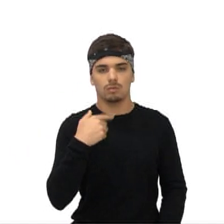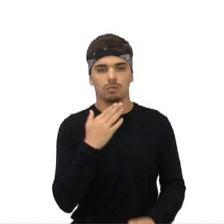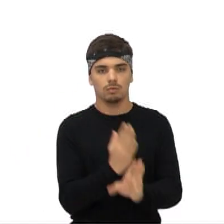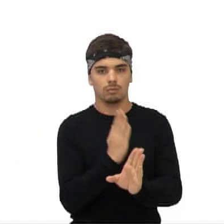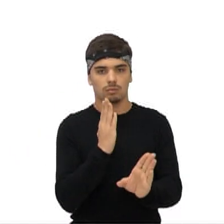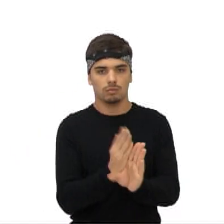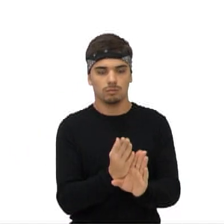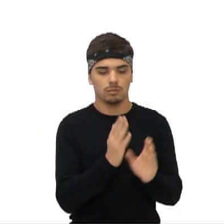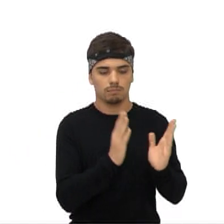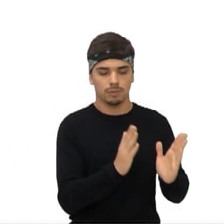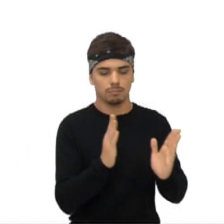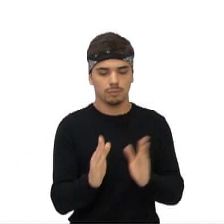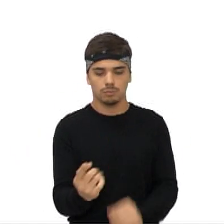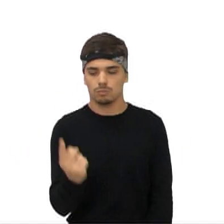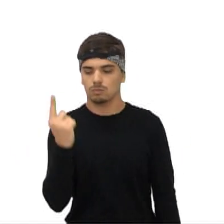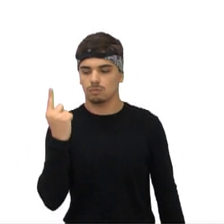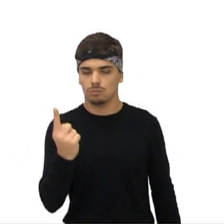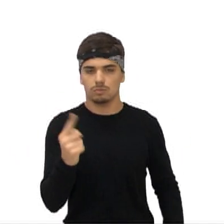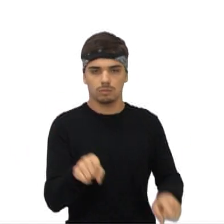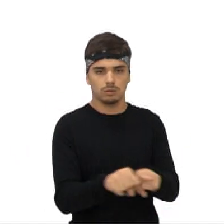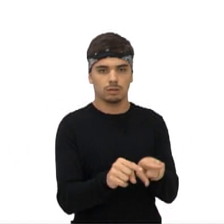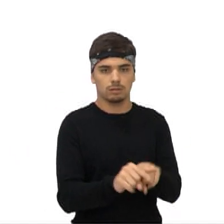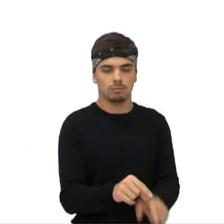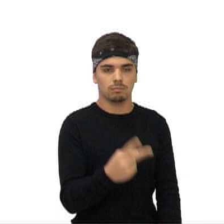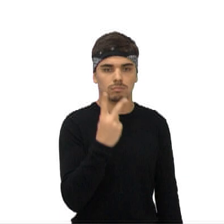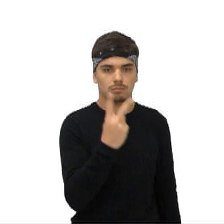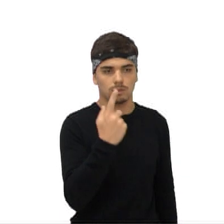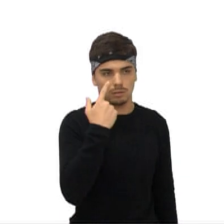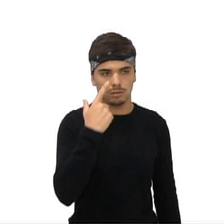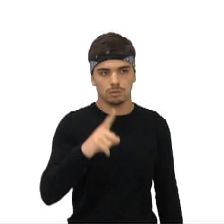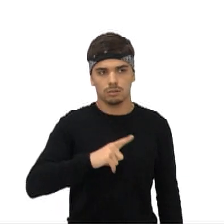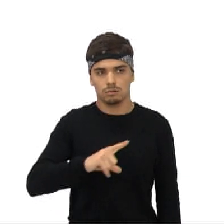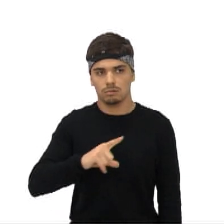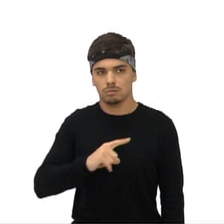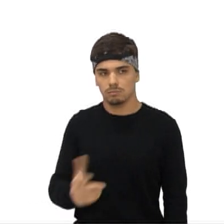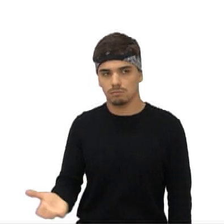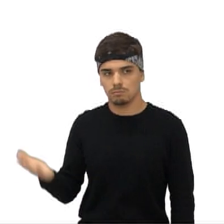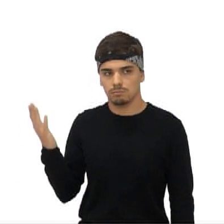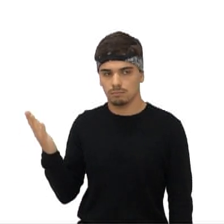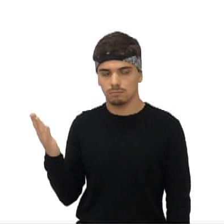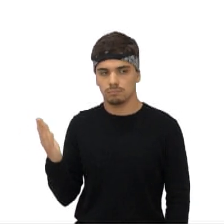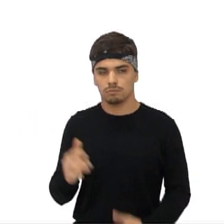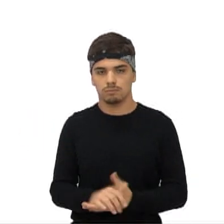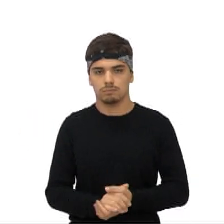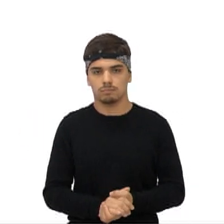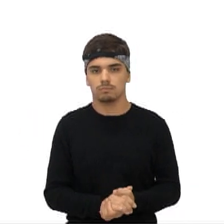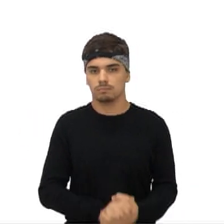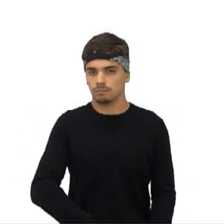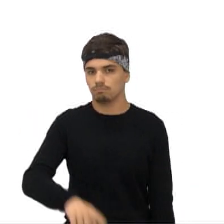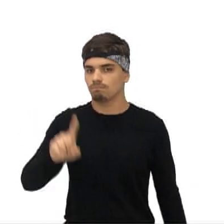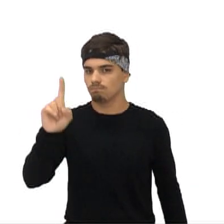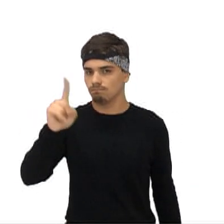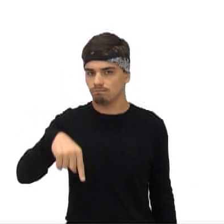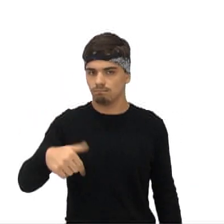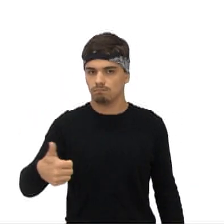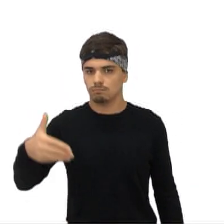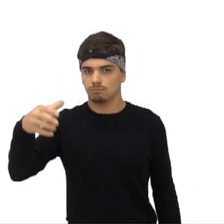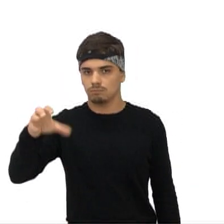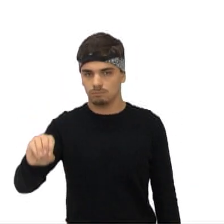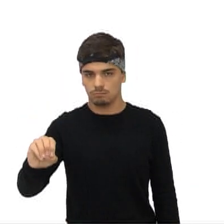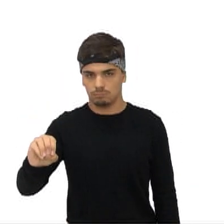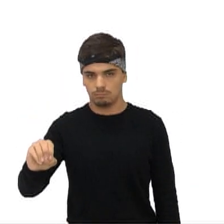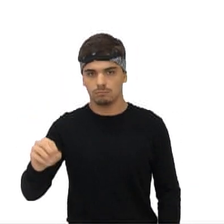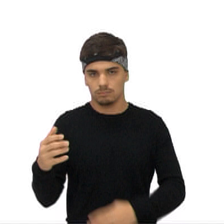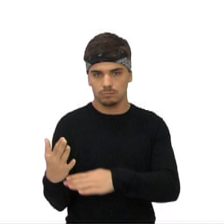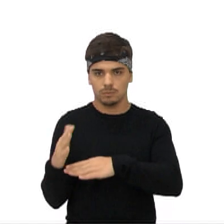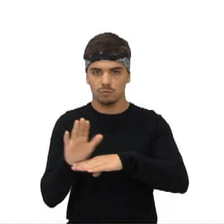no passo 1 e no passo 2, eu vou ter que são 10 favoráveis,